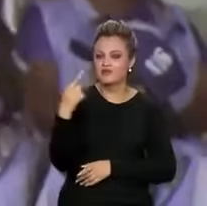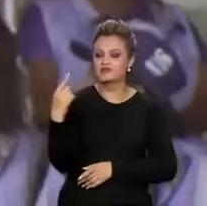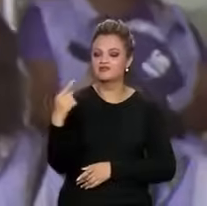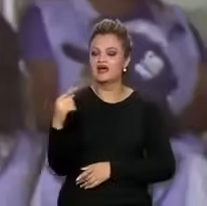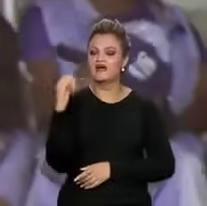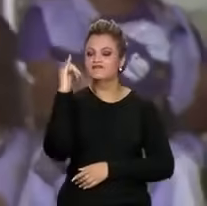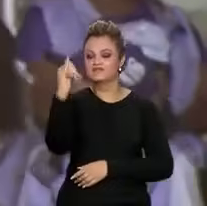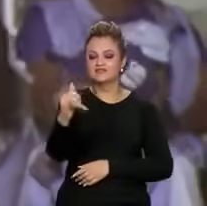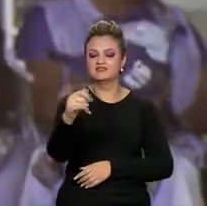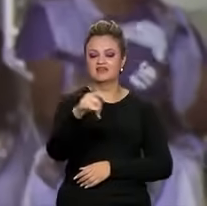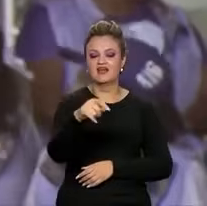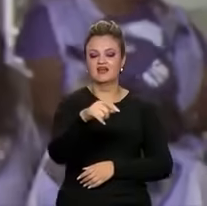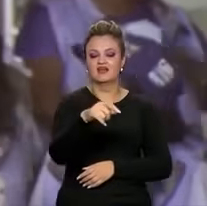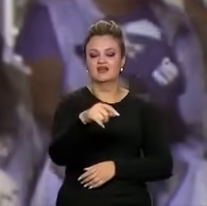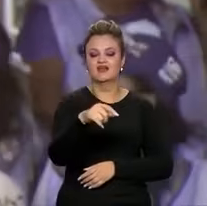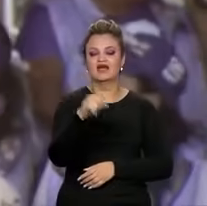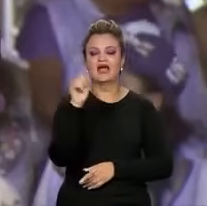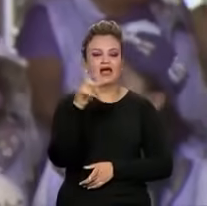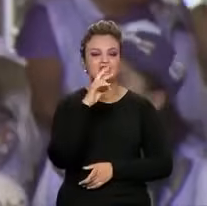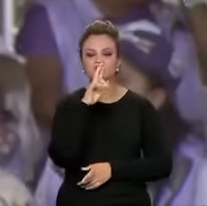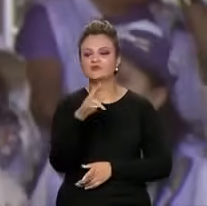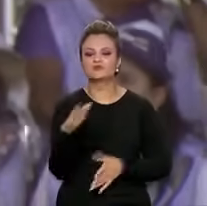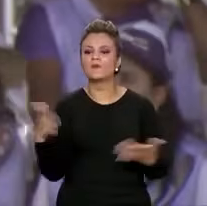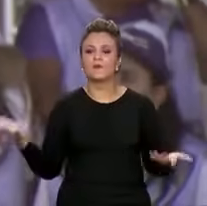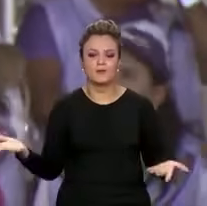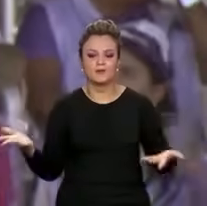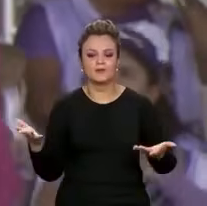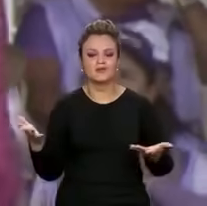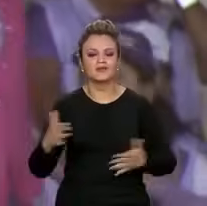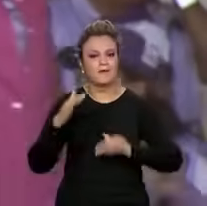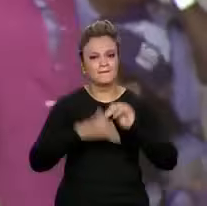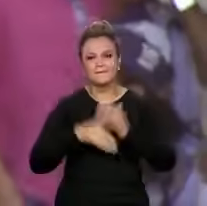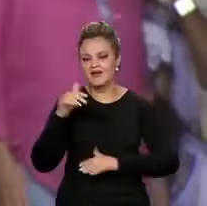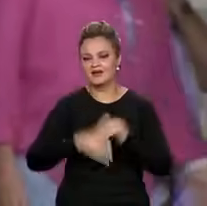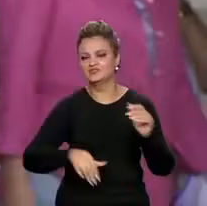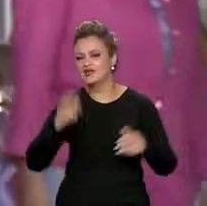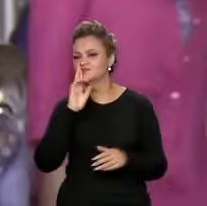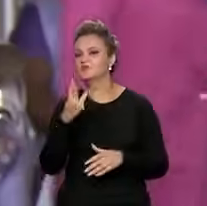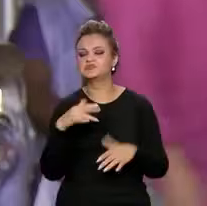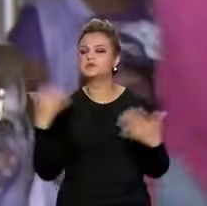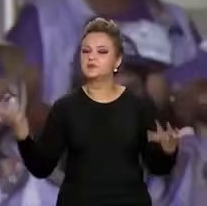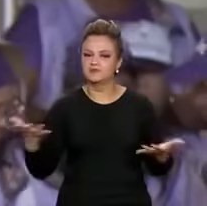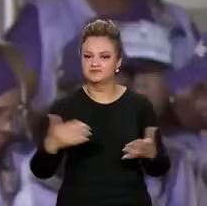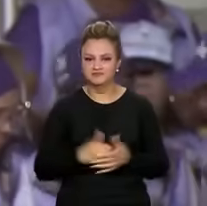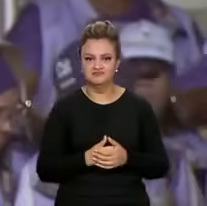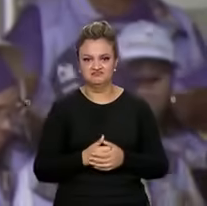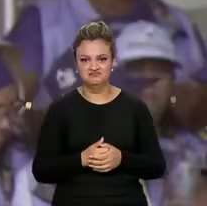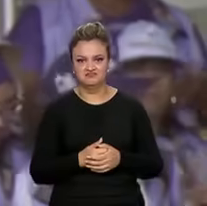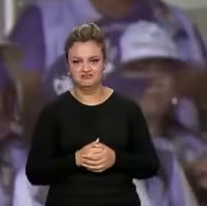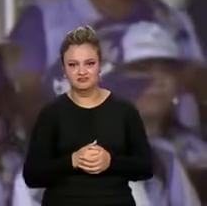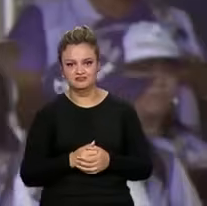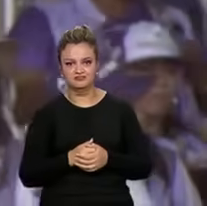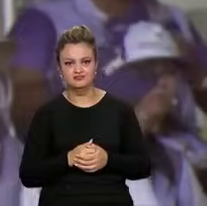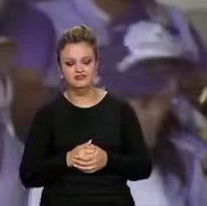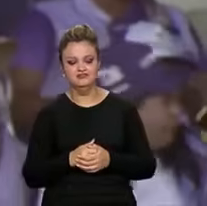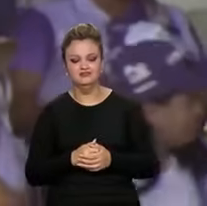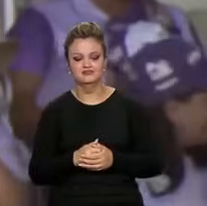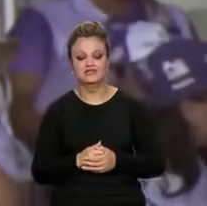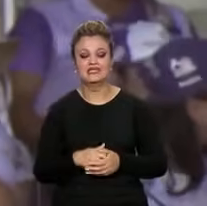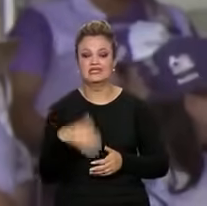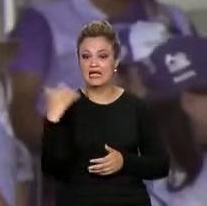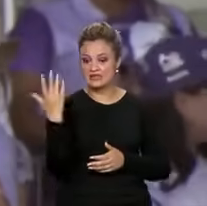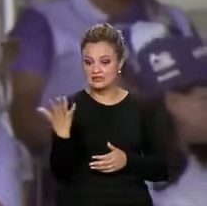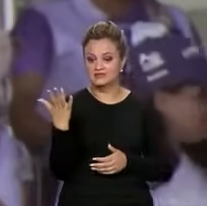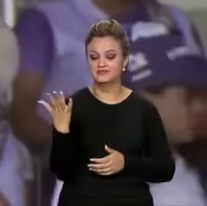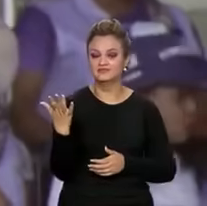dizer a que qual é a resposta efetiva que nós vamos dar a marcha E